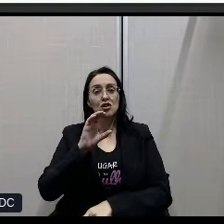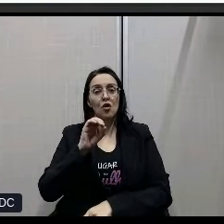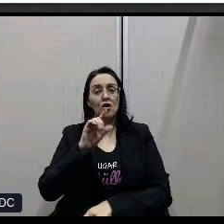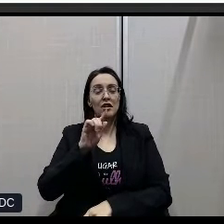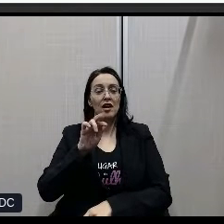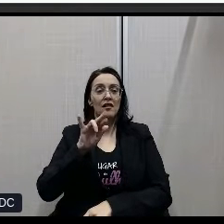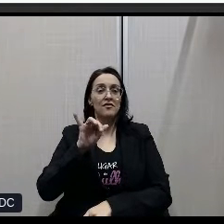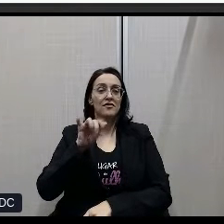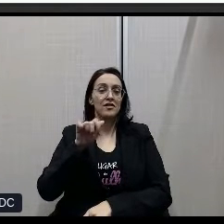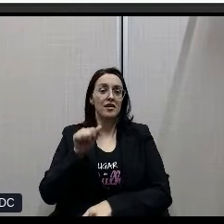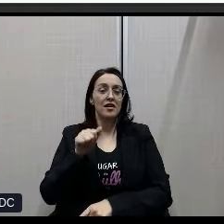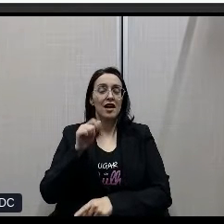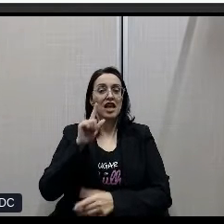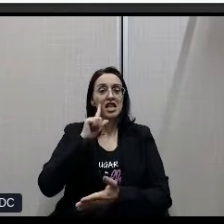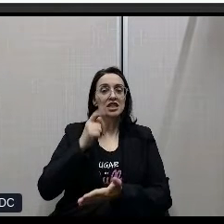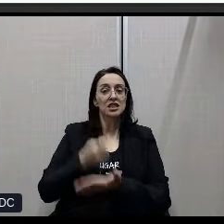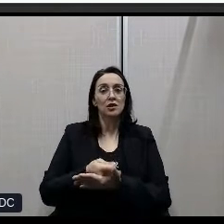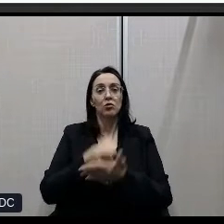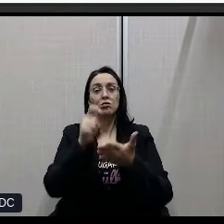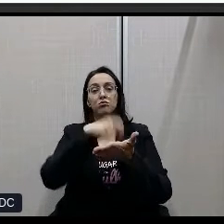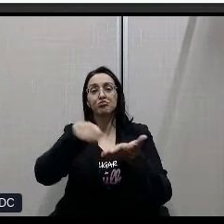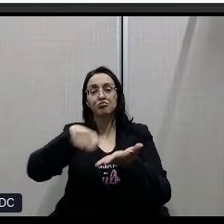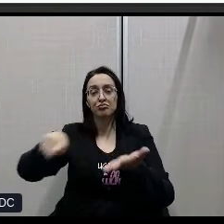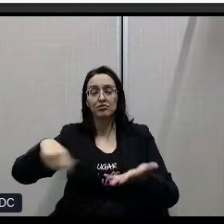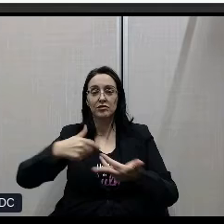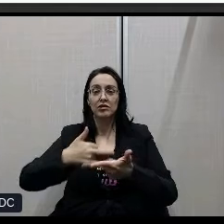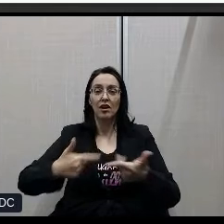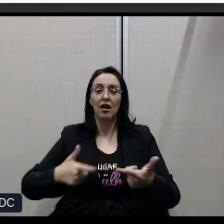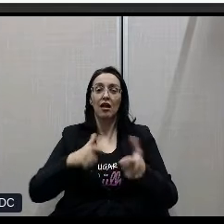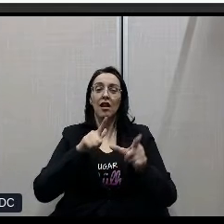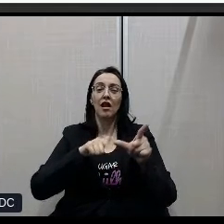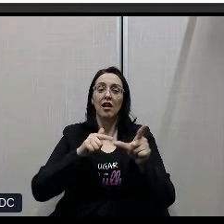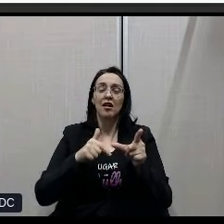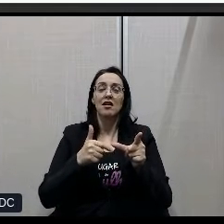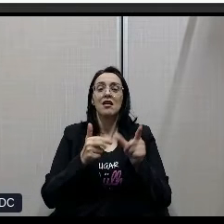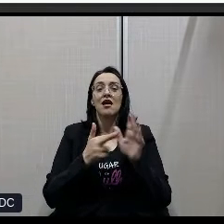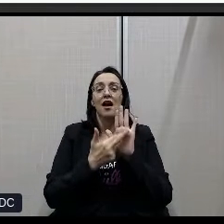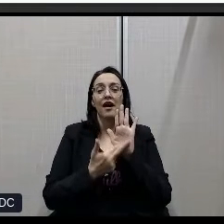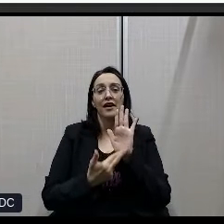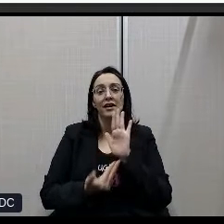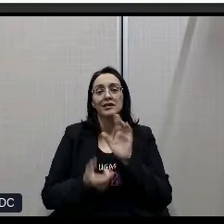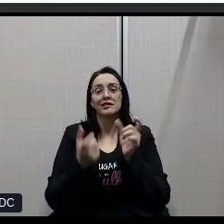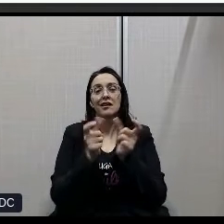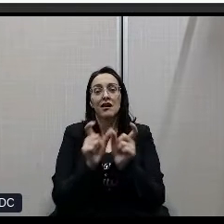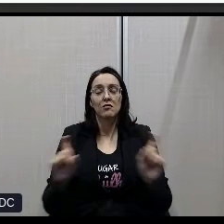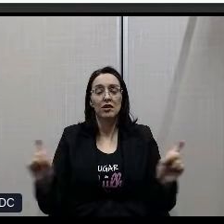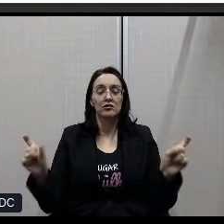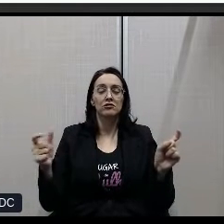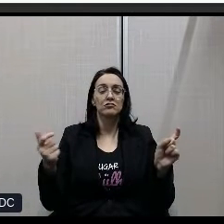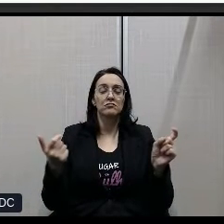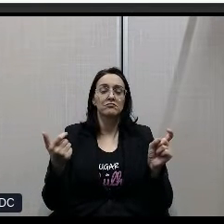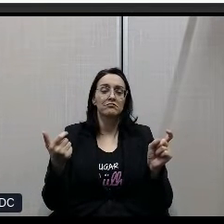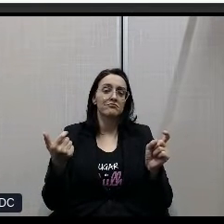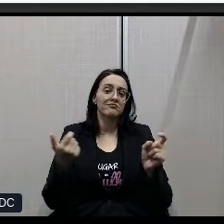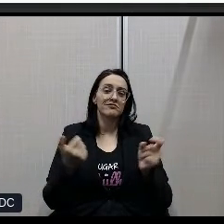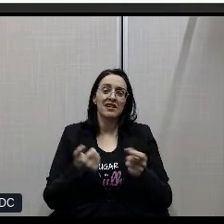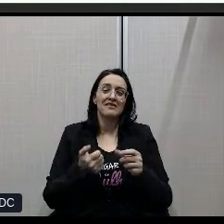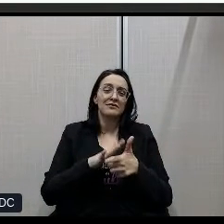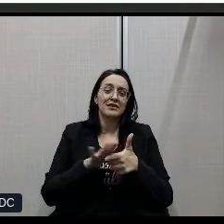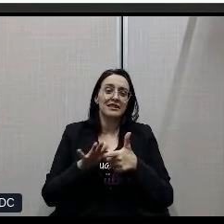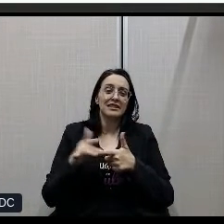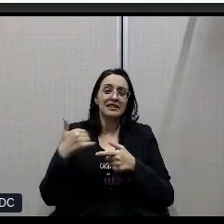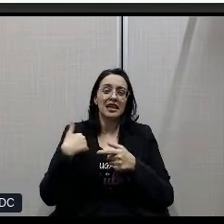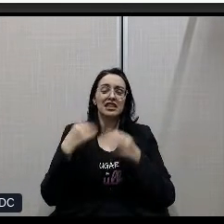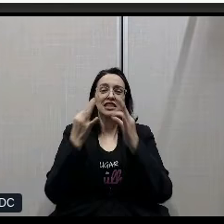a dificuldade na precisão ortográfica, regras gramaticais e morfossintáticas. Todos esses transtornos,